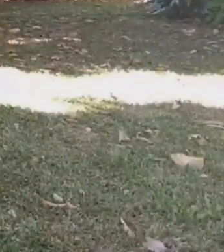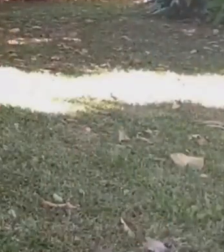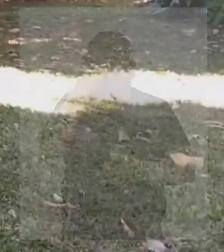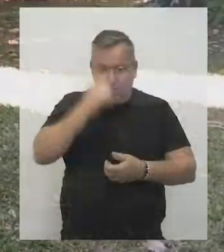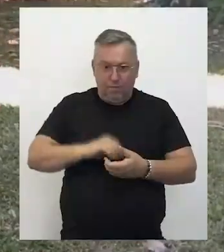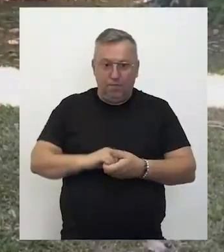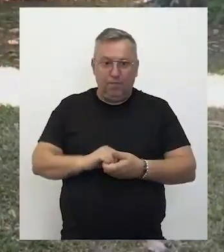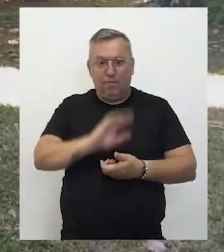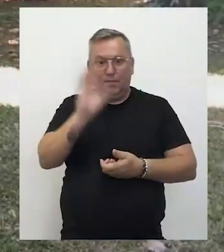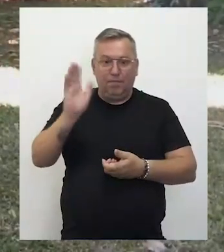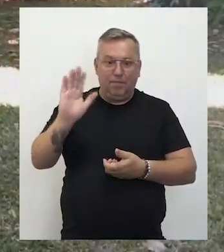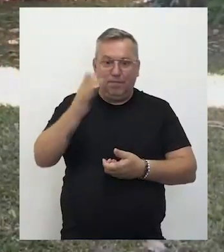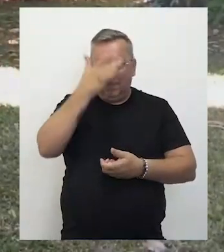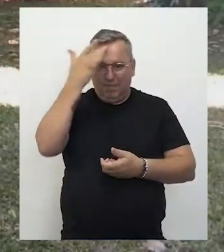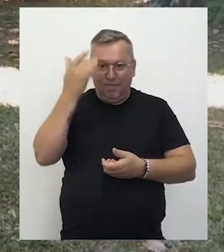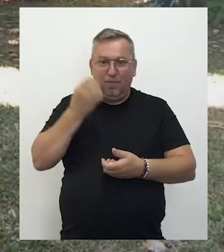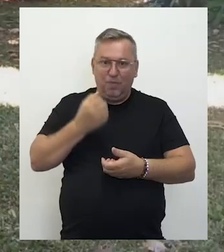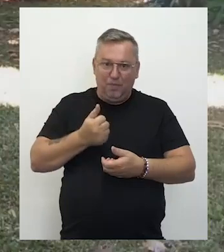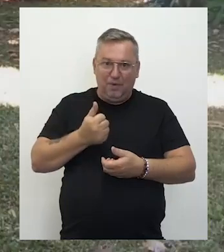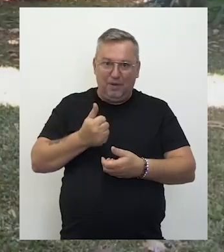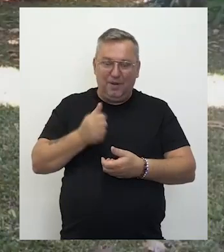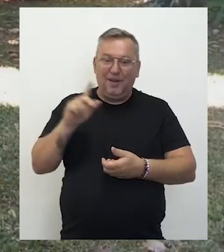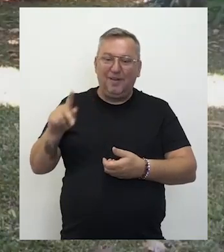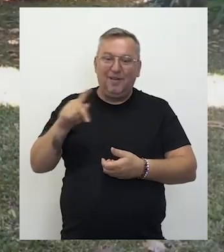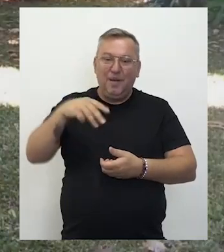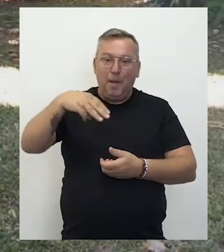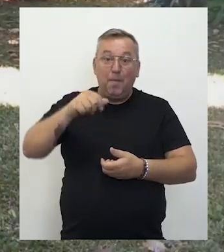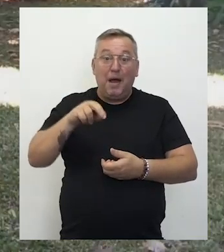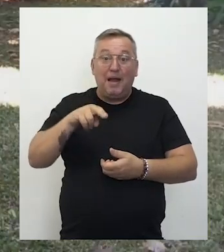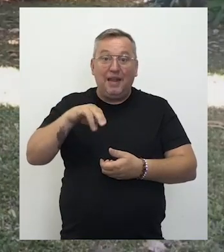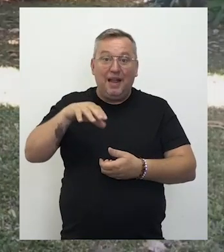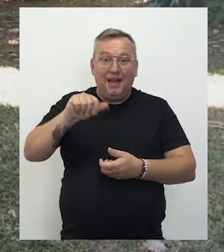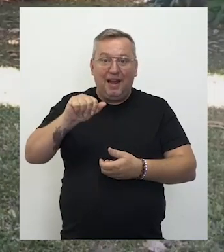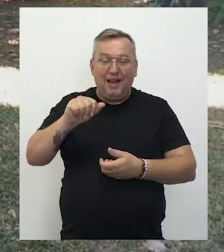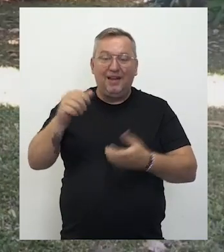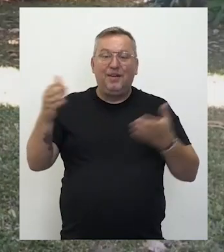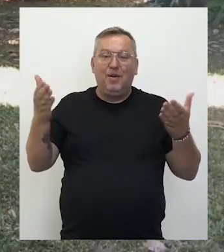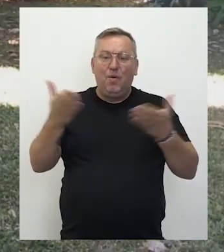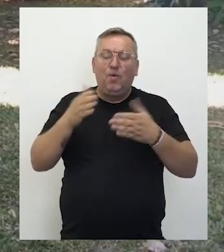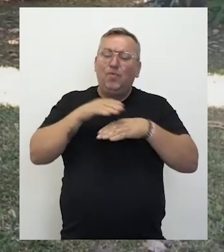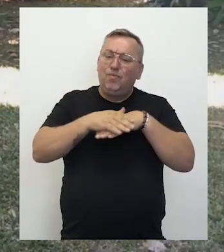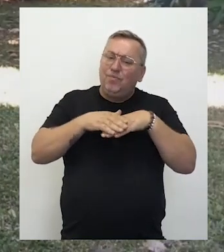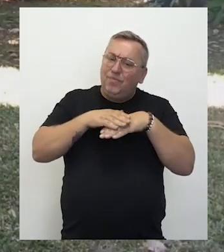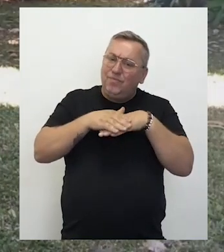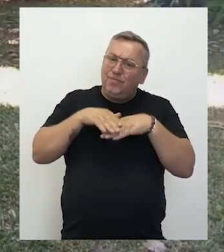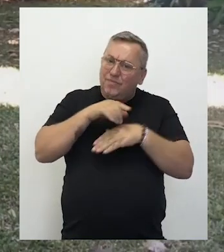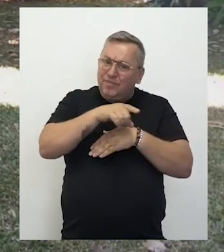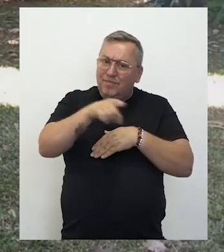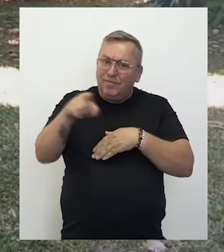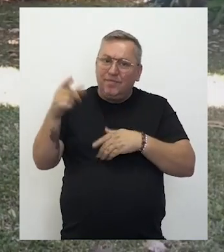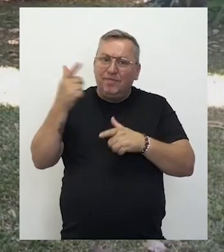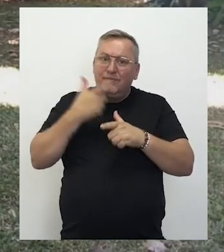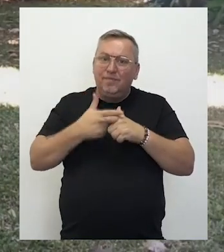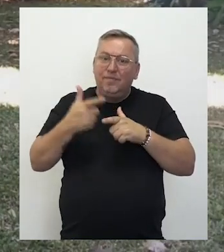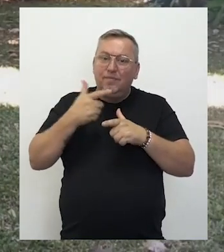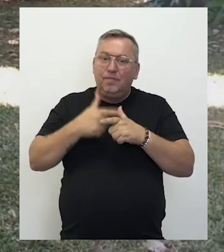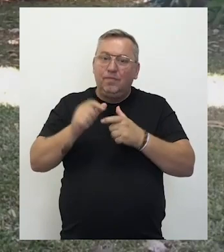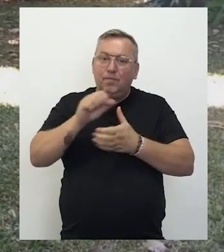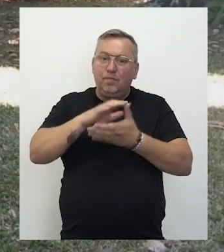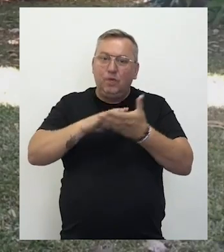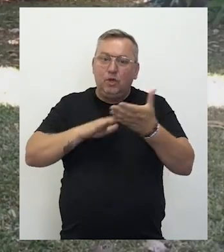Oi, pessoas! Tudo bem? Aqui é a professora Mariana. Hoje eu vim conversar um pouquinho com vocês sobre